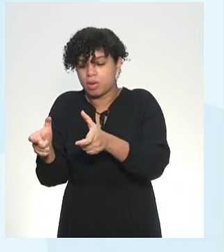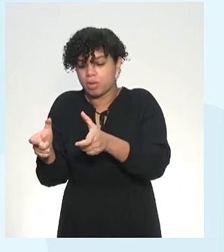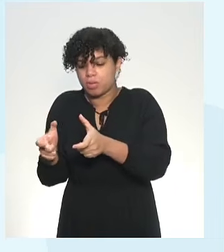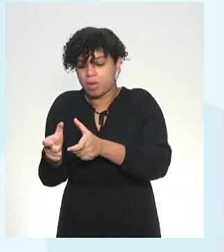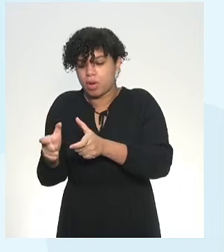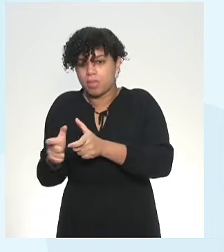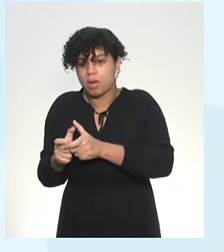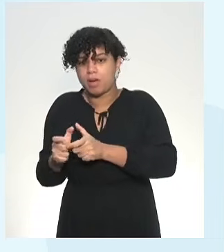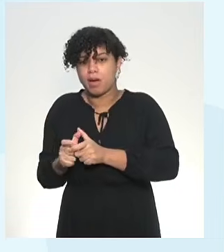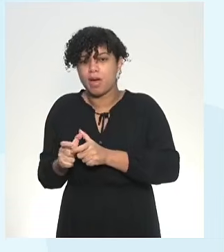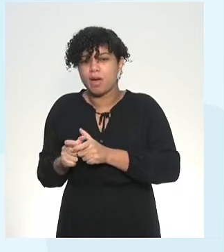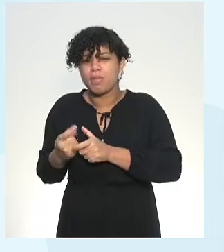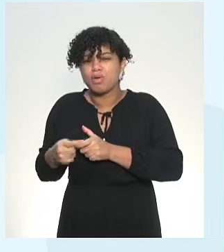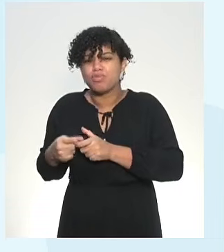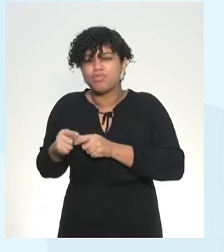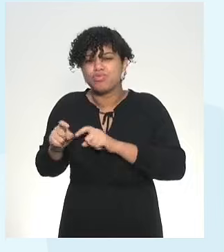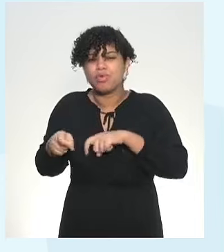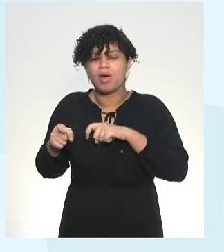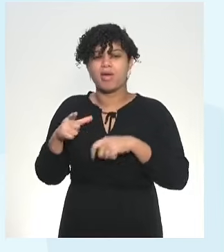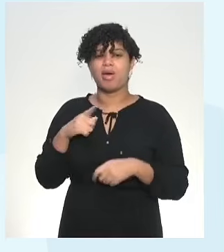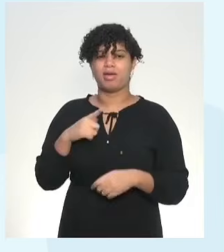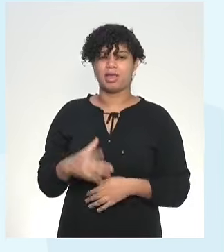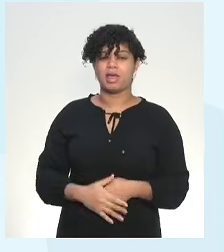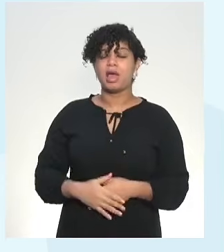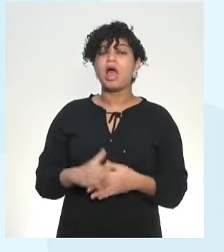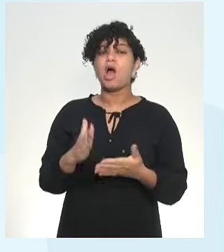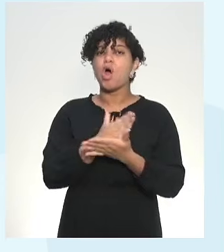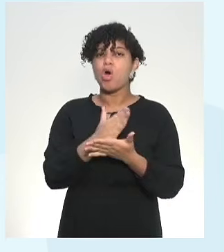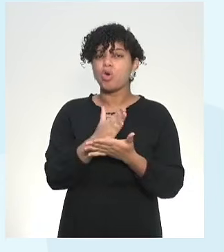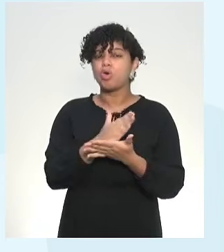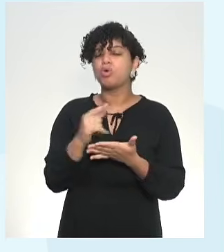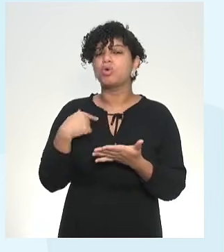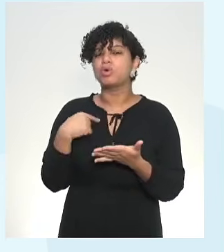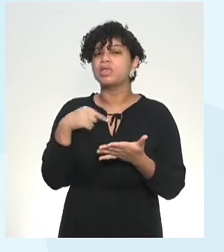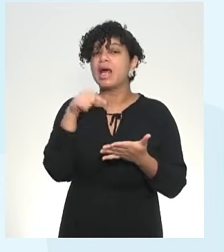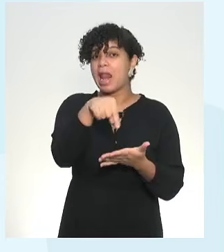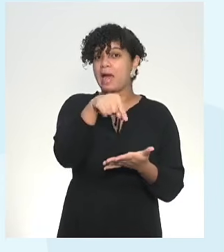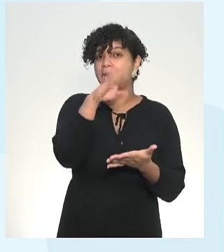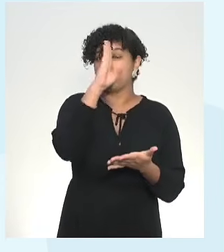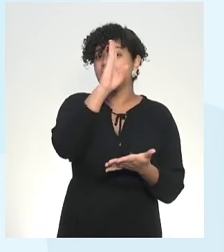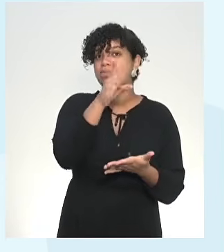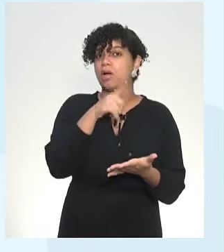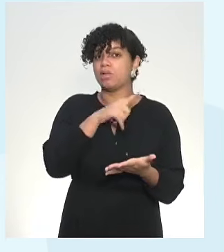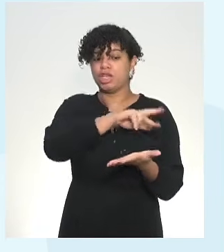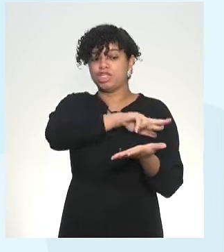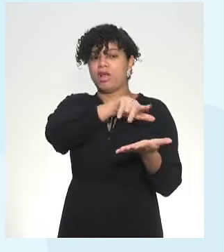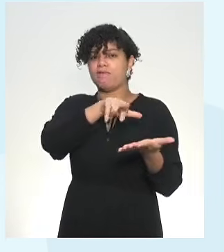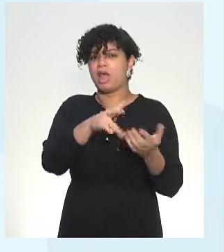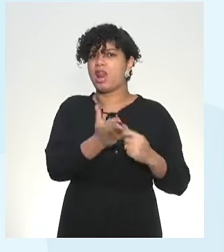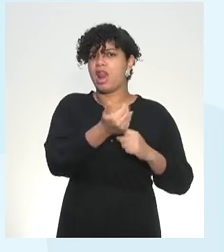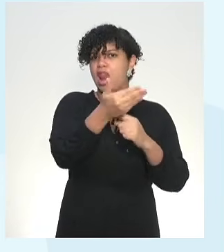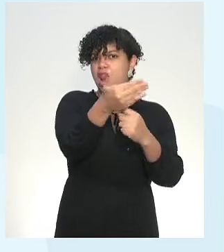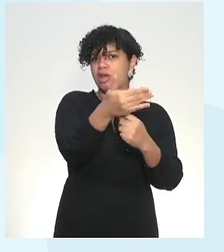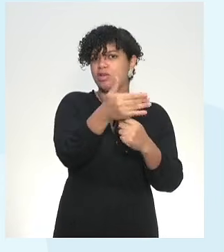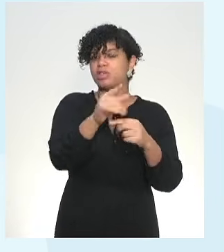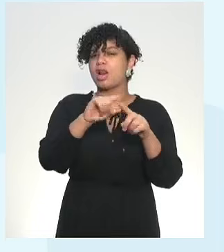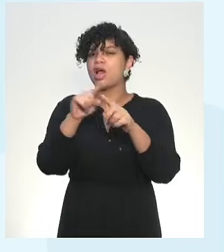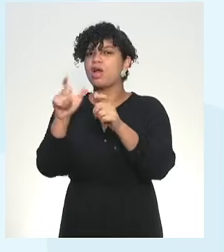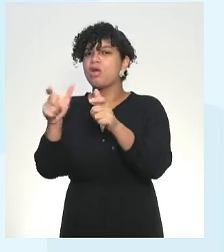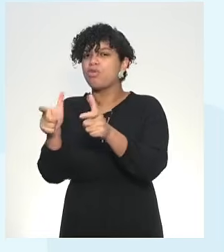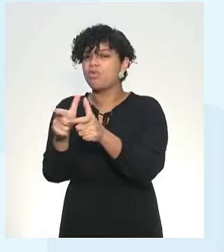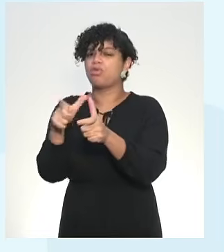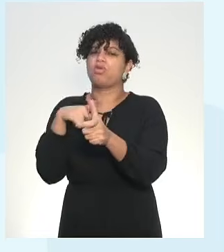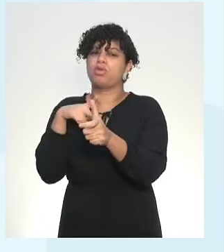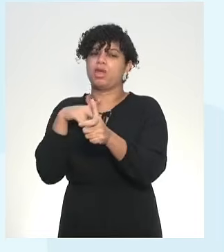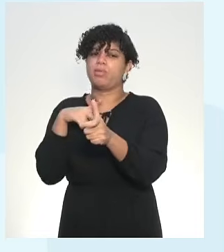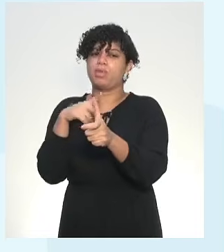metrópoles inferiores quanto a equipamentos urbanos, quanto à quantidade de população, né, em relação à metrópole nacional.